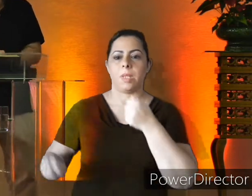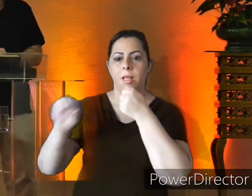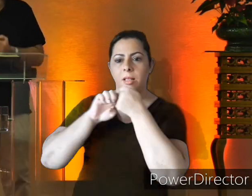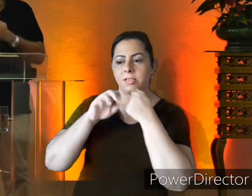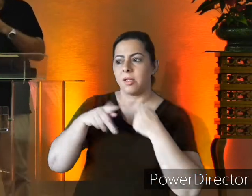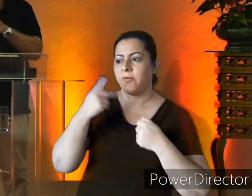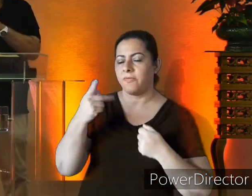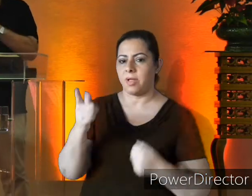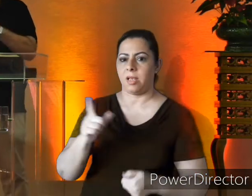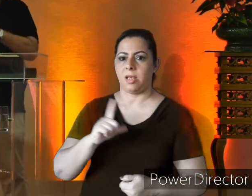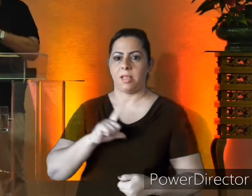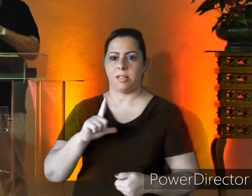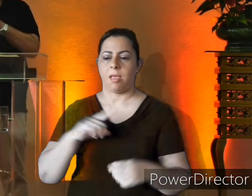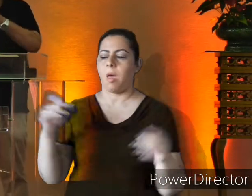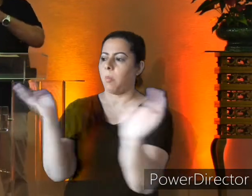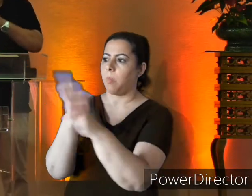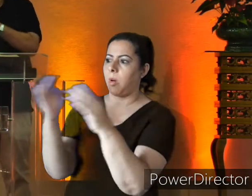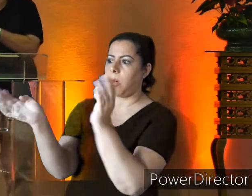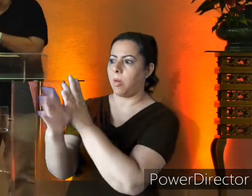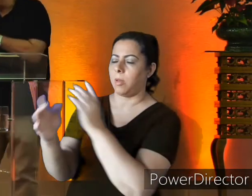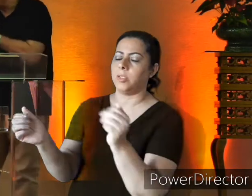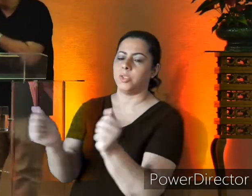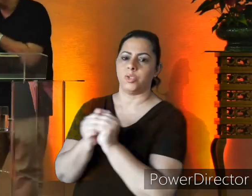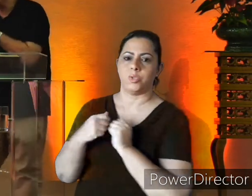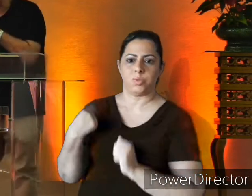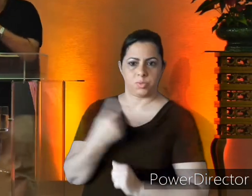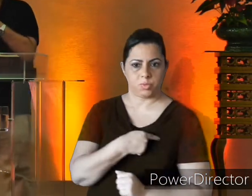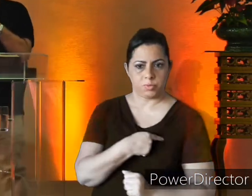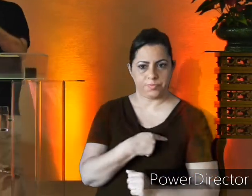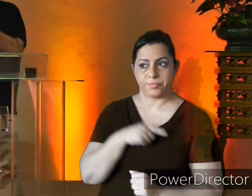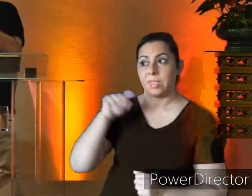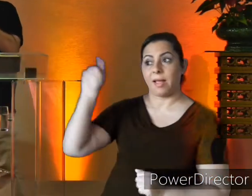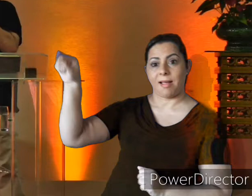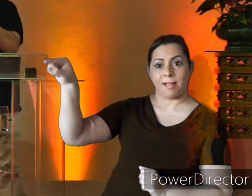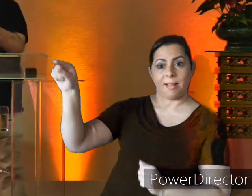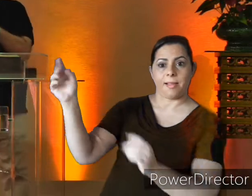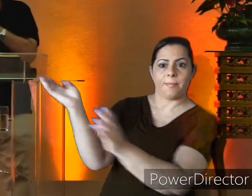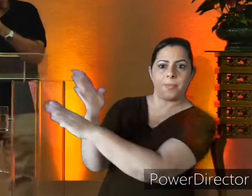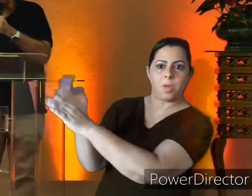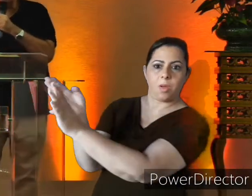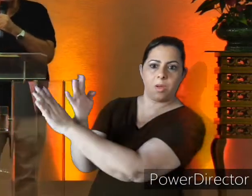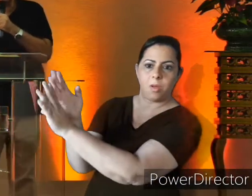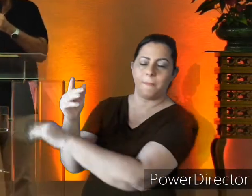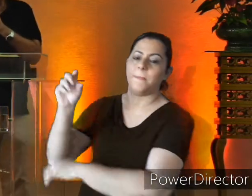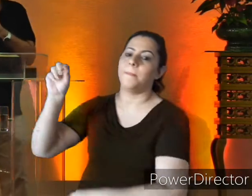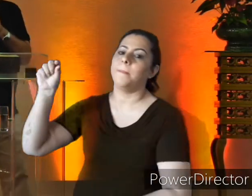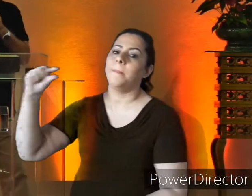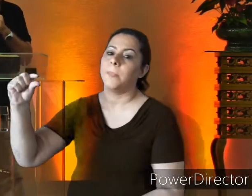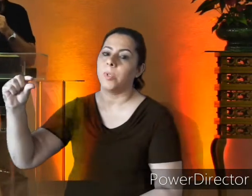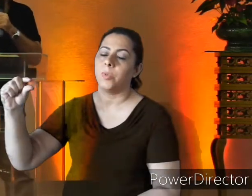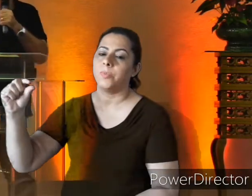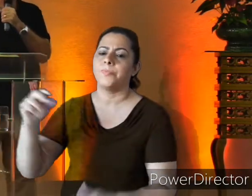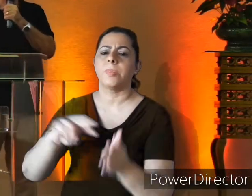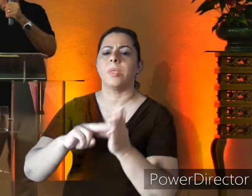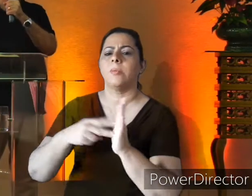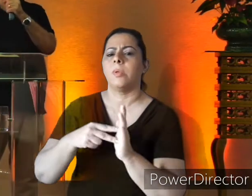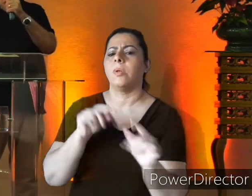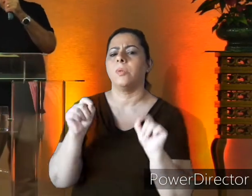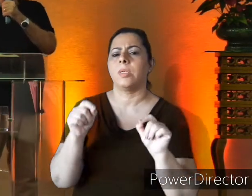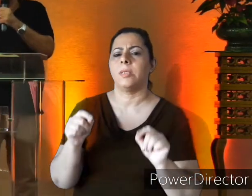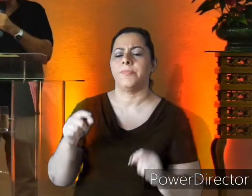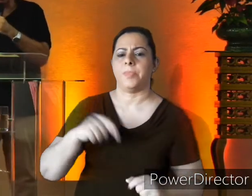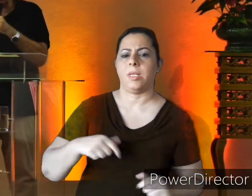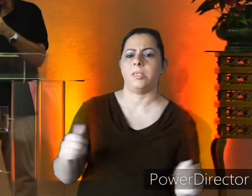com eles, está dizendo, maior é o exército que está conosco, o número de guerreiros que está